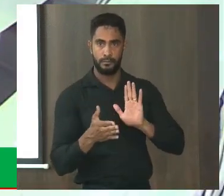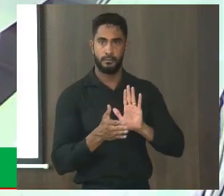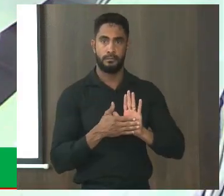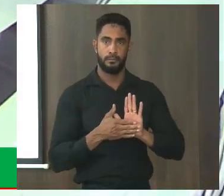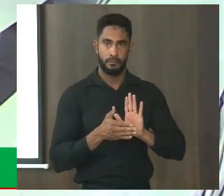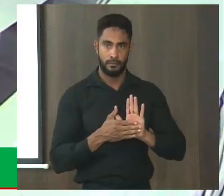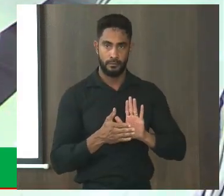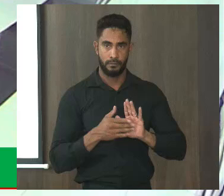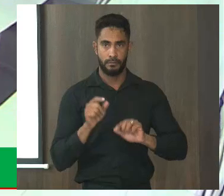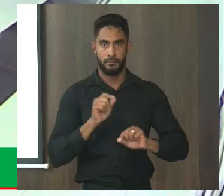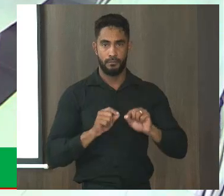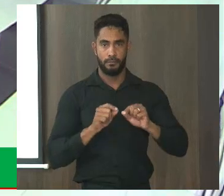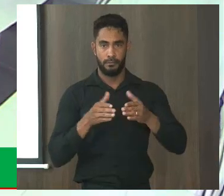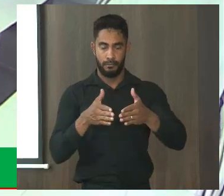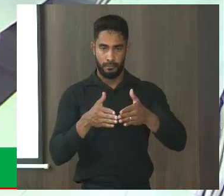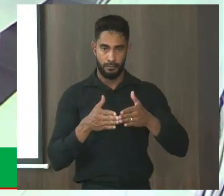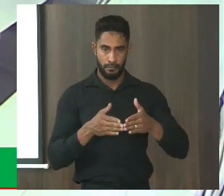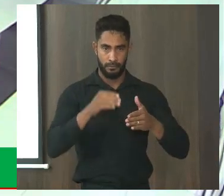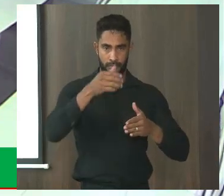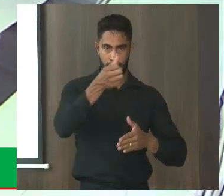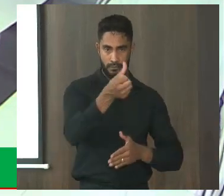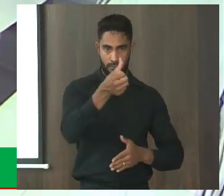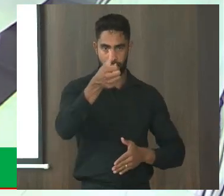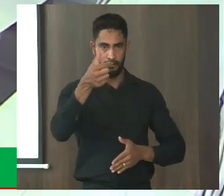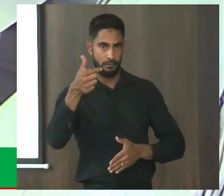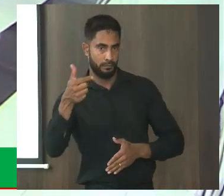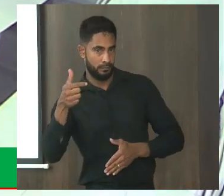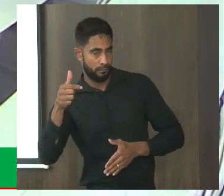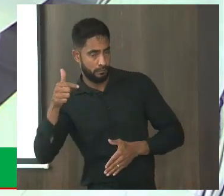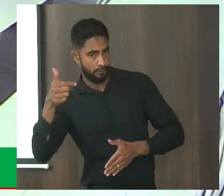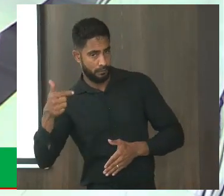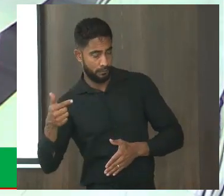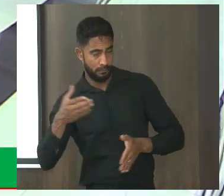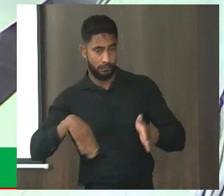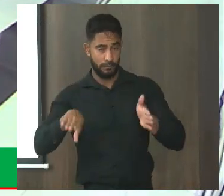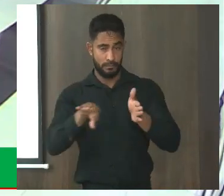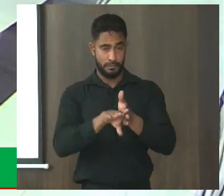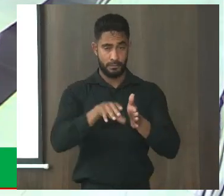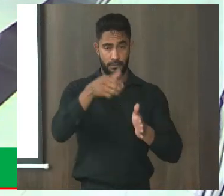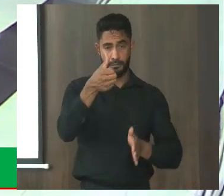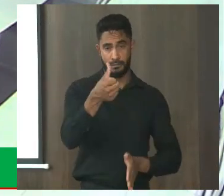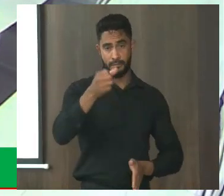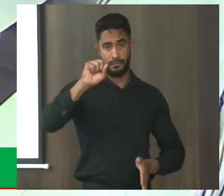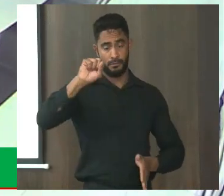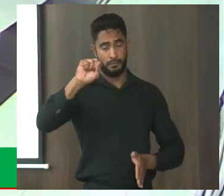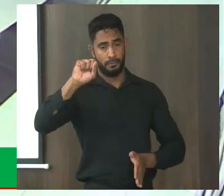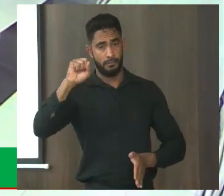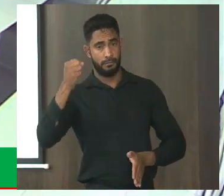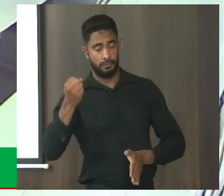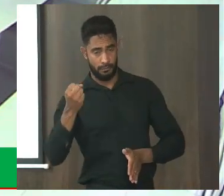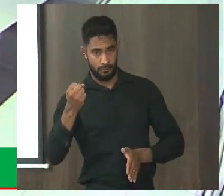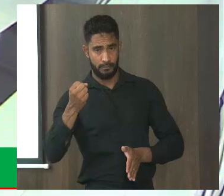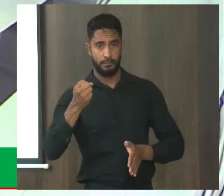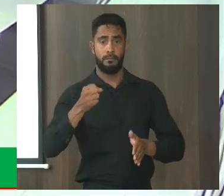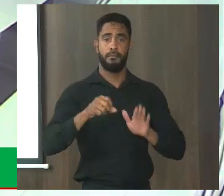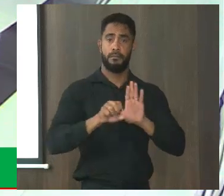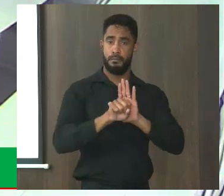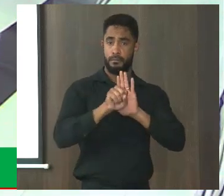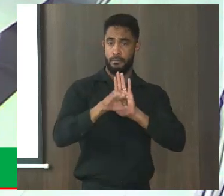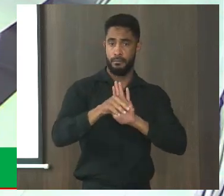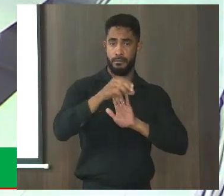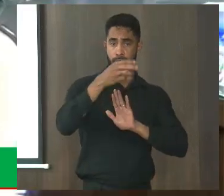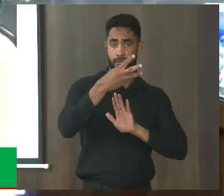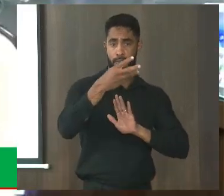proposições. Requerimentos número 062 a 084 de 2024, indicações e necessidades número